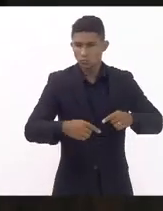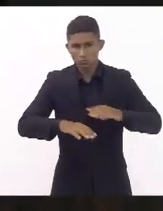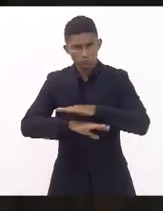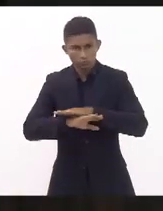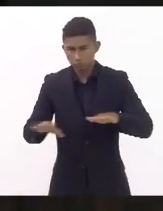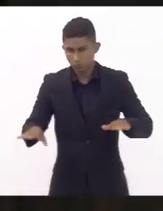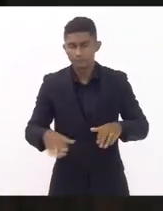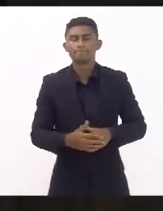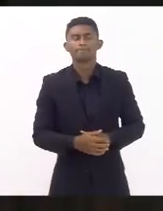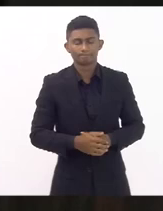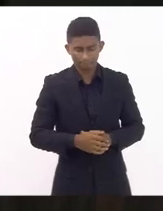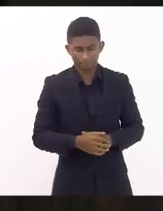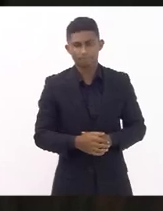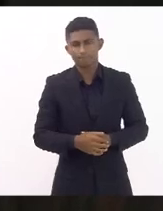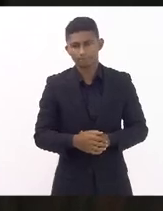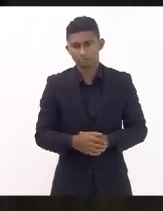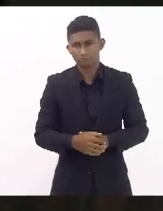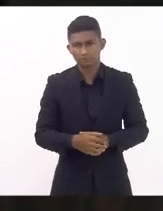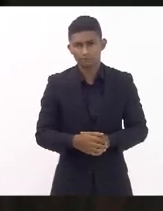discussão.